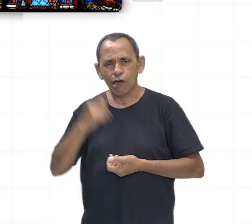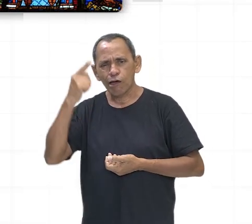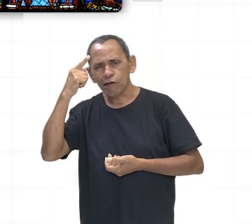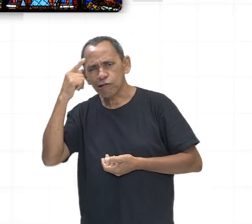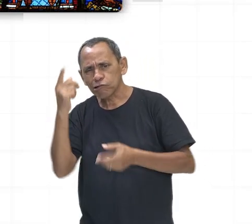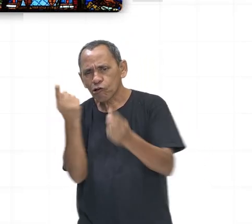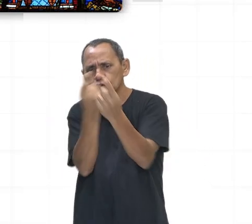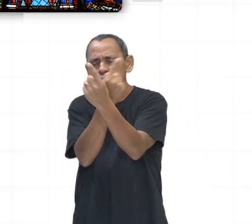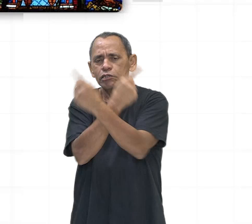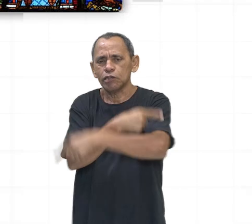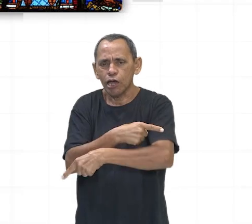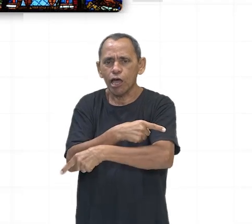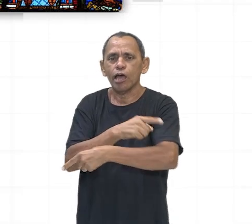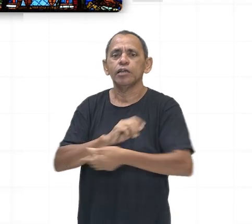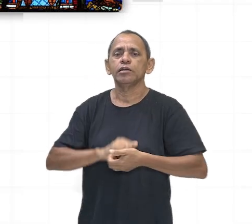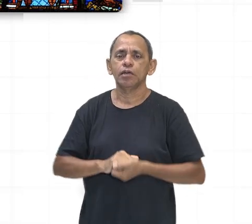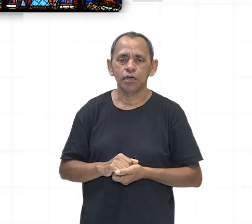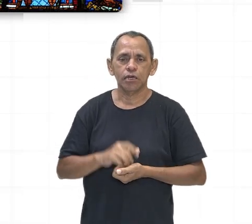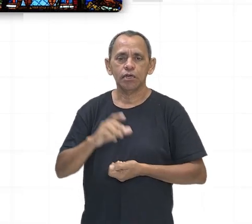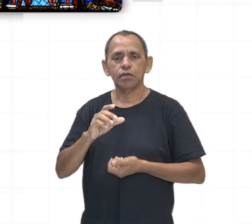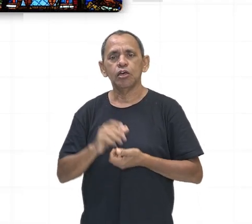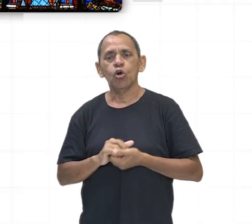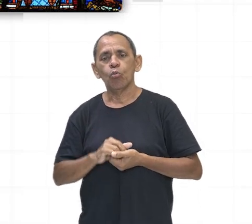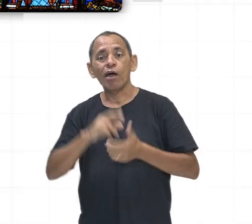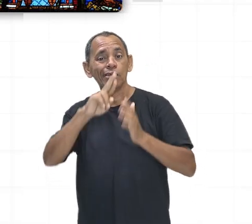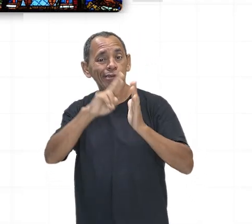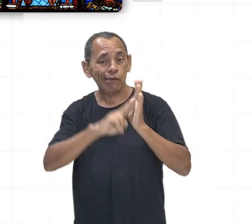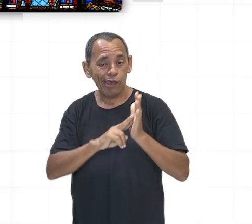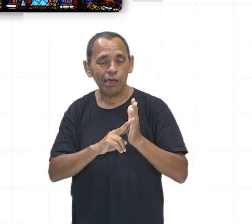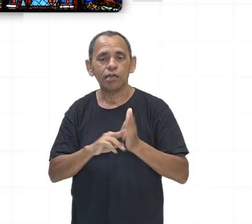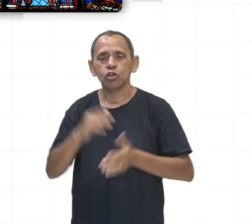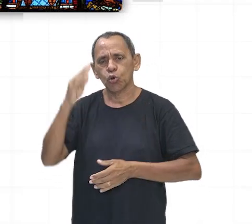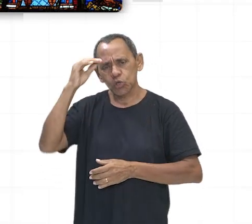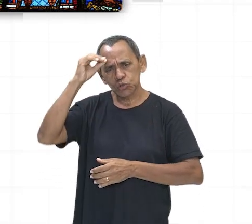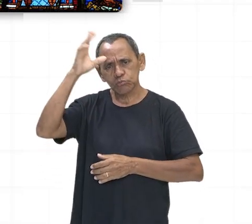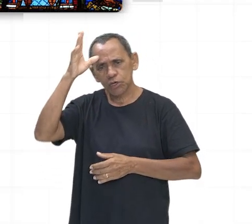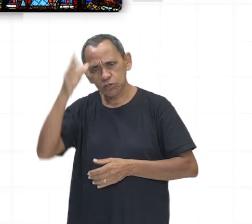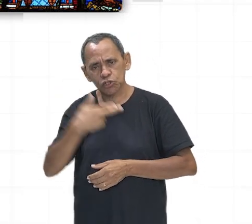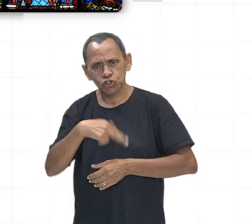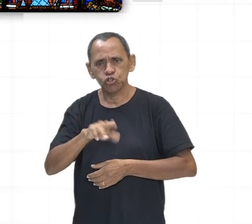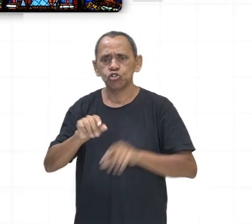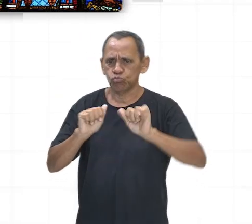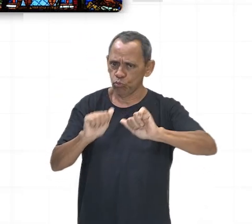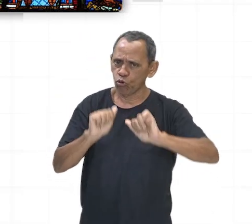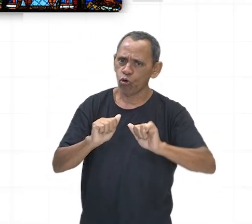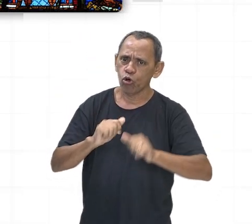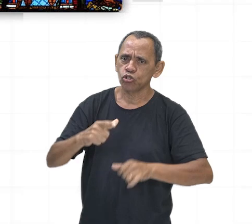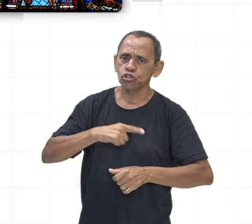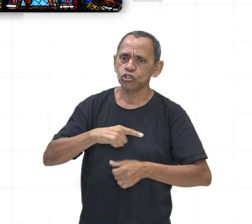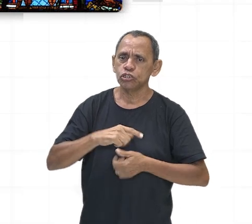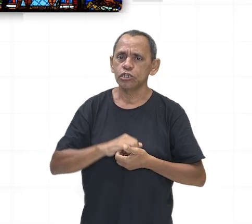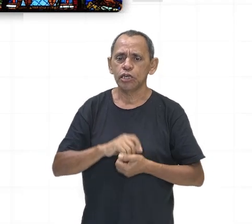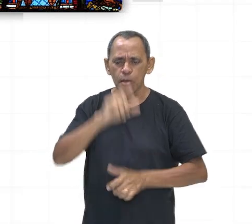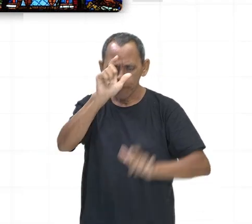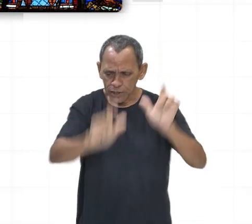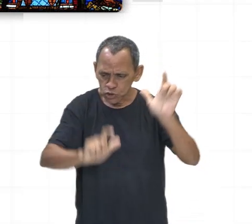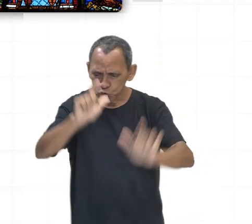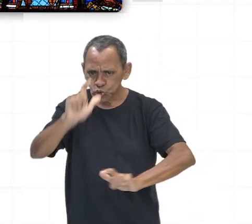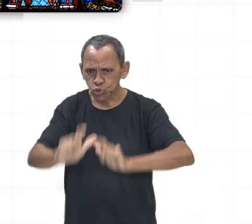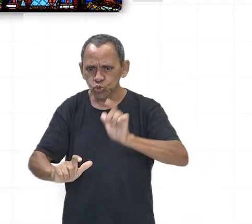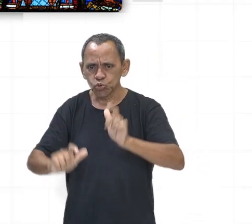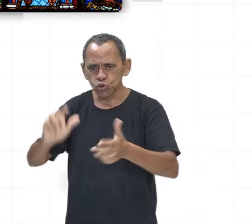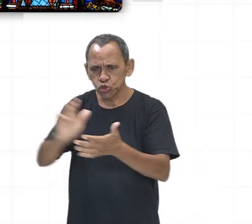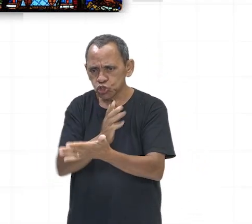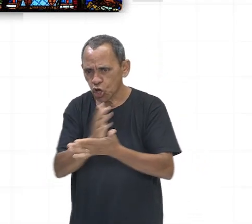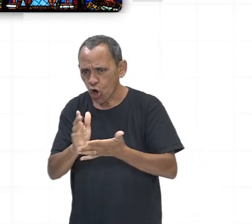uma mensagem ou de um ensinamento religioso pode levar pessoas de uma